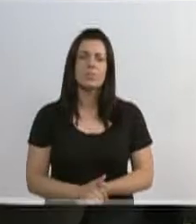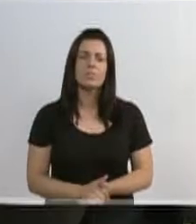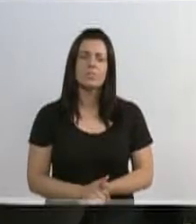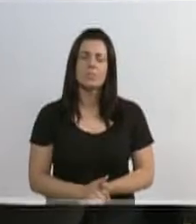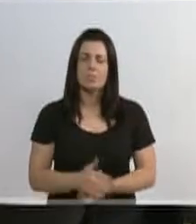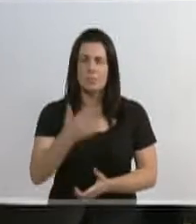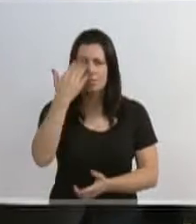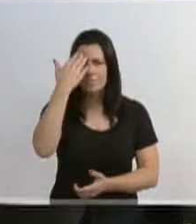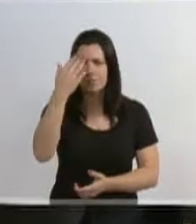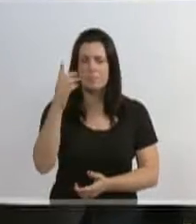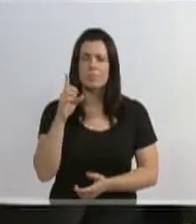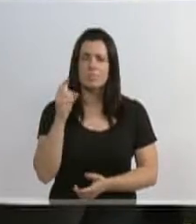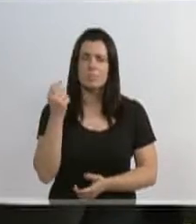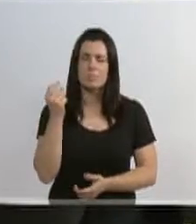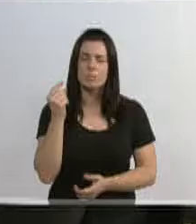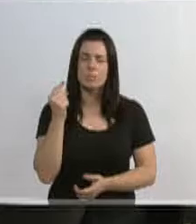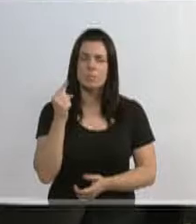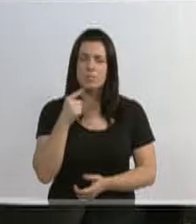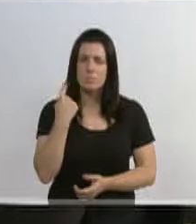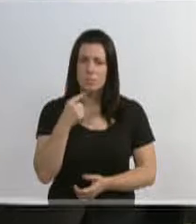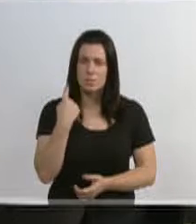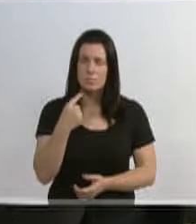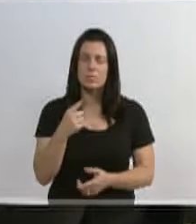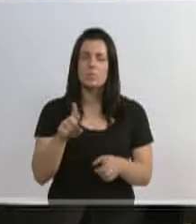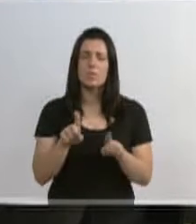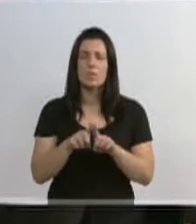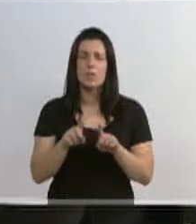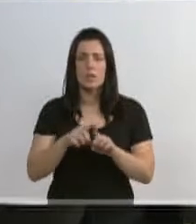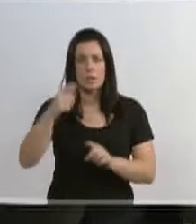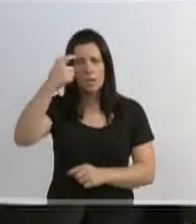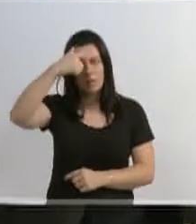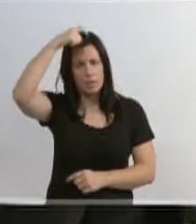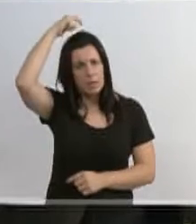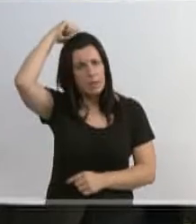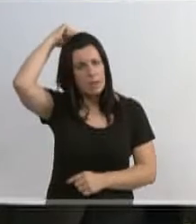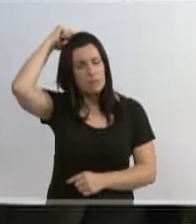Obrigado, vereador Marcelo Lazzarin. Com a palavra, vereador Adriano Pereira.